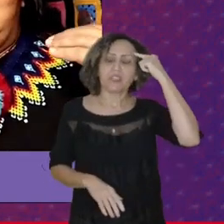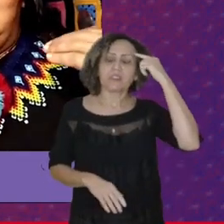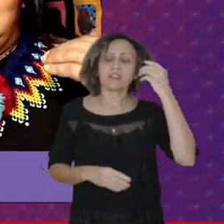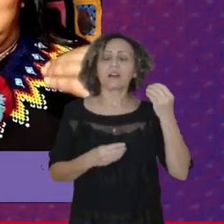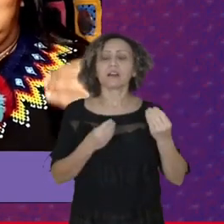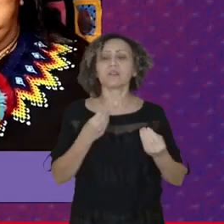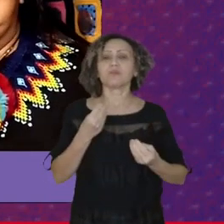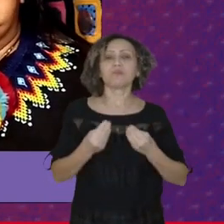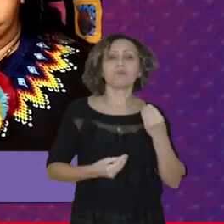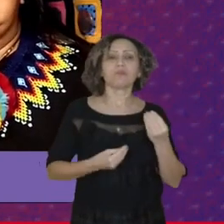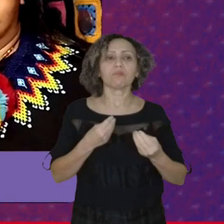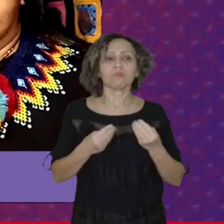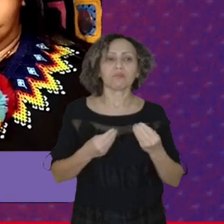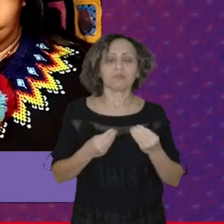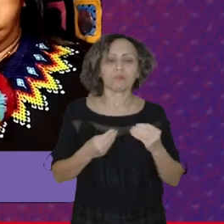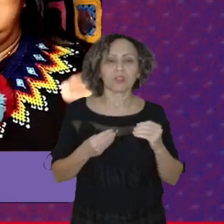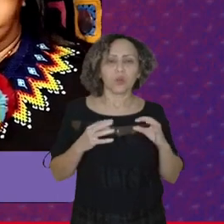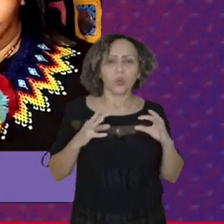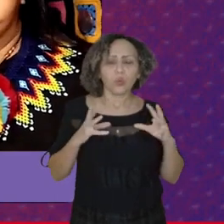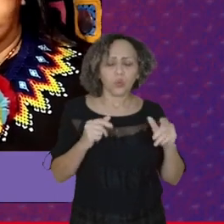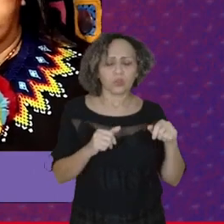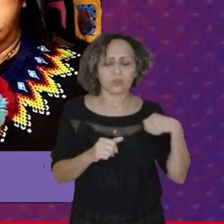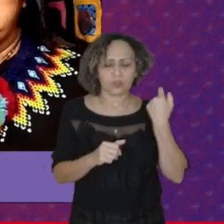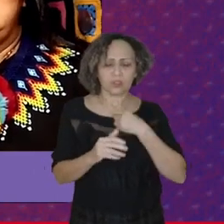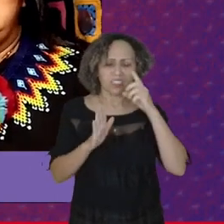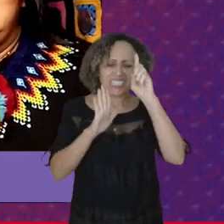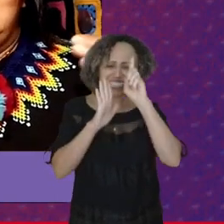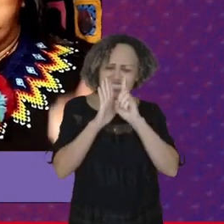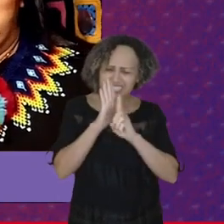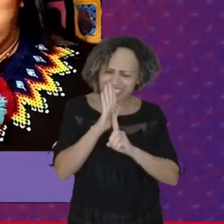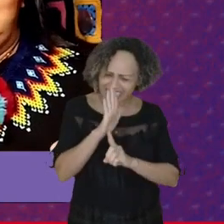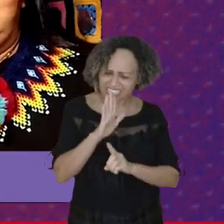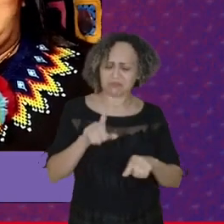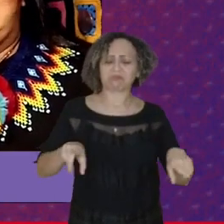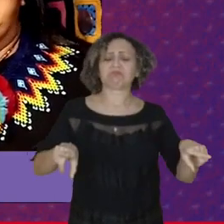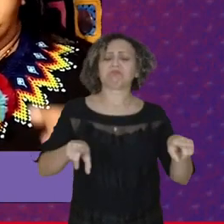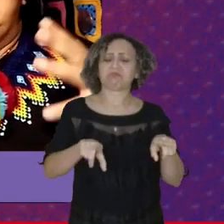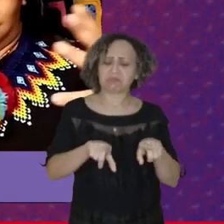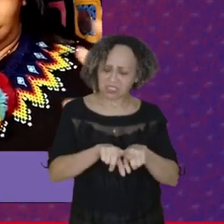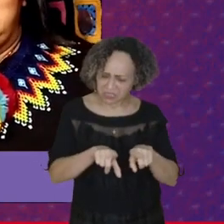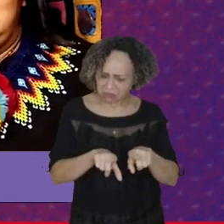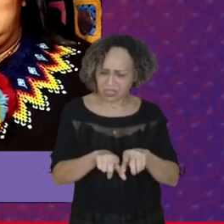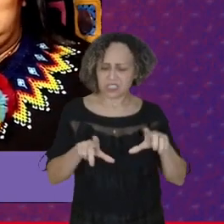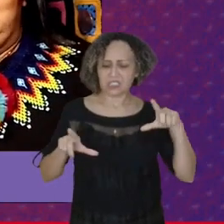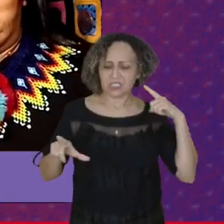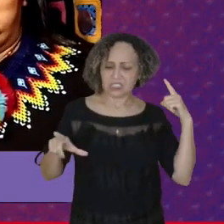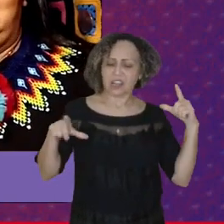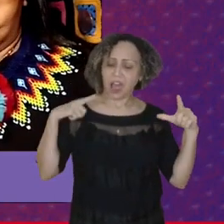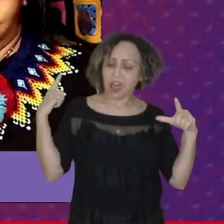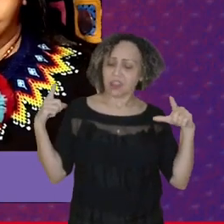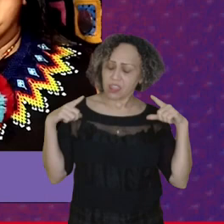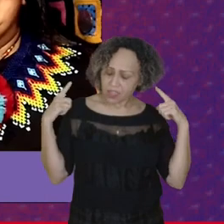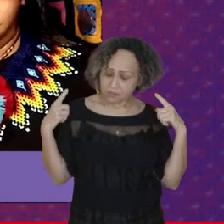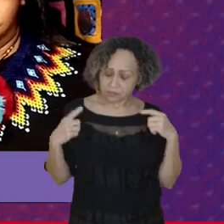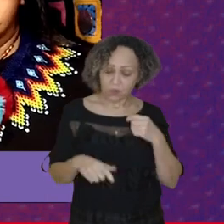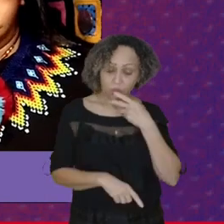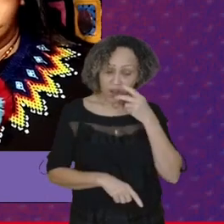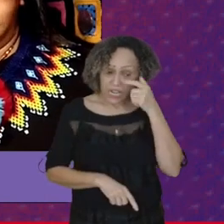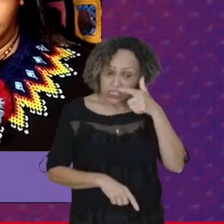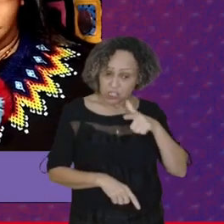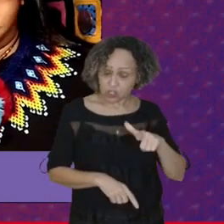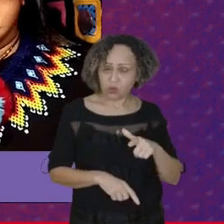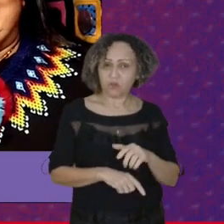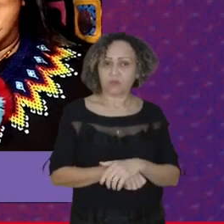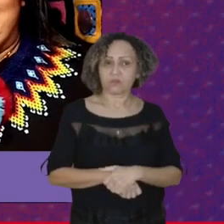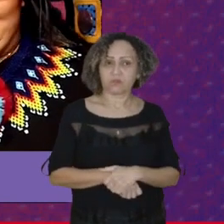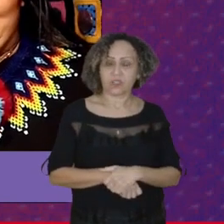adiante com todos os nossos direitos, inclusive de lazer. E, de novo, eu falo, é preciso, já que nós